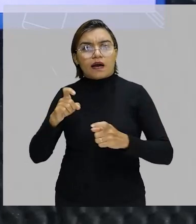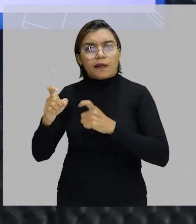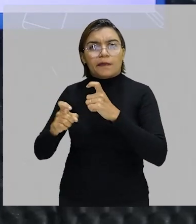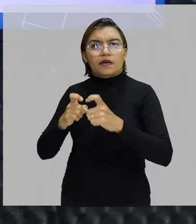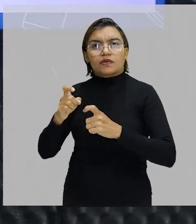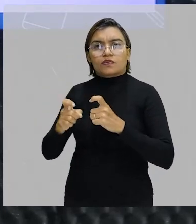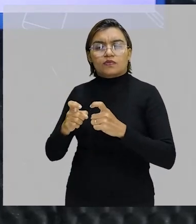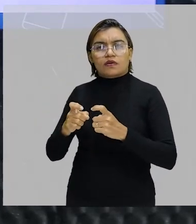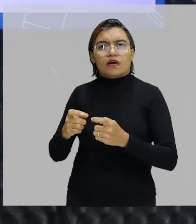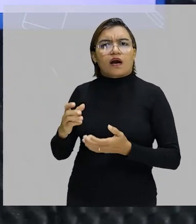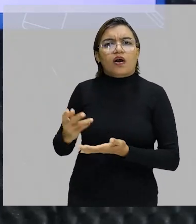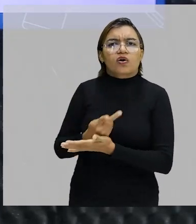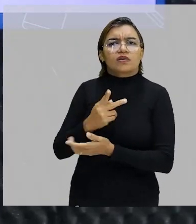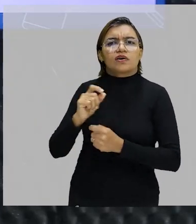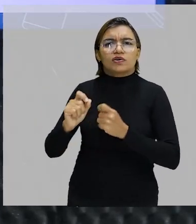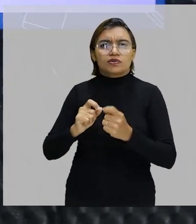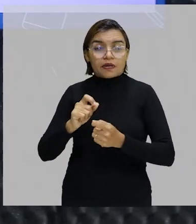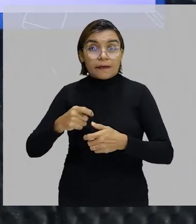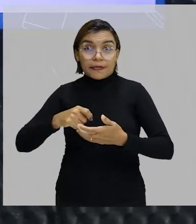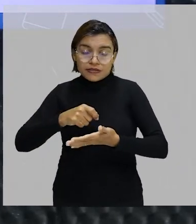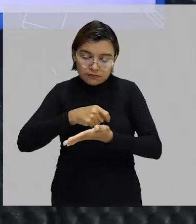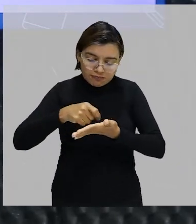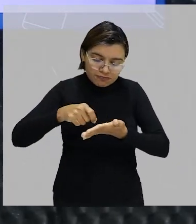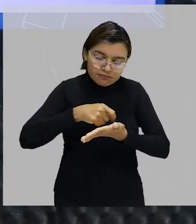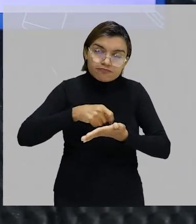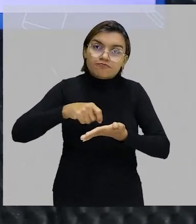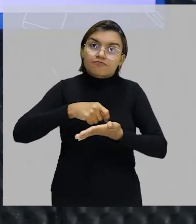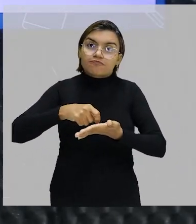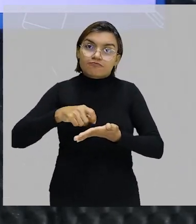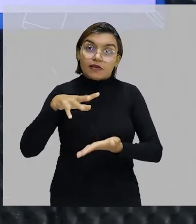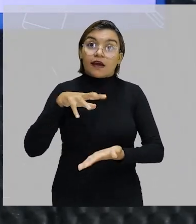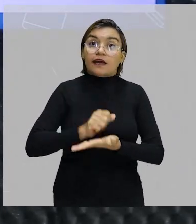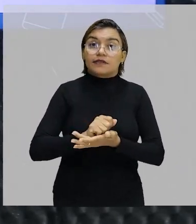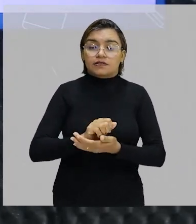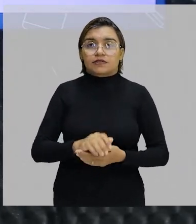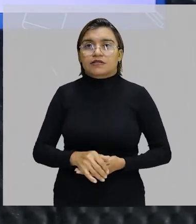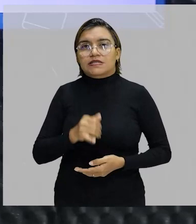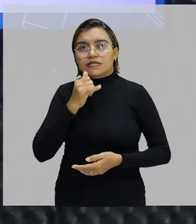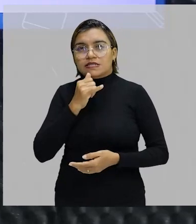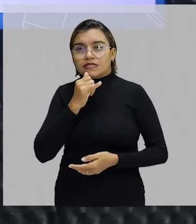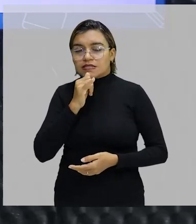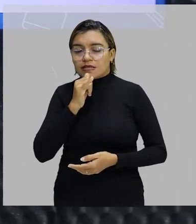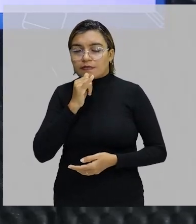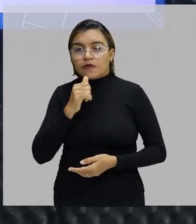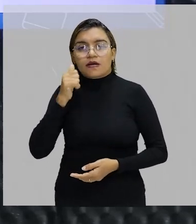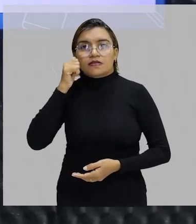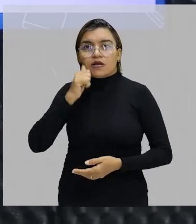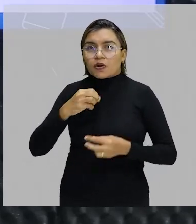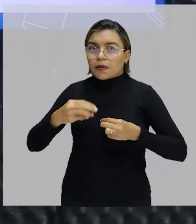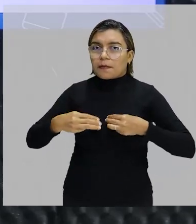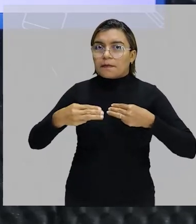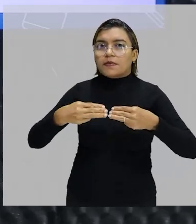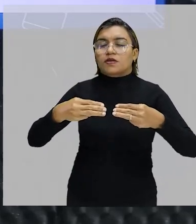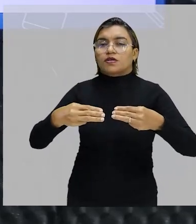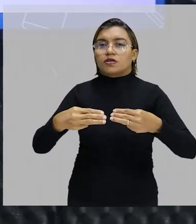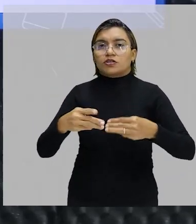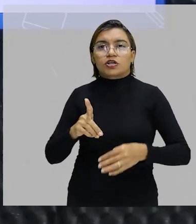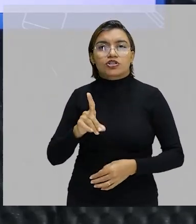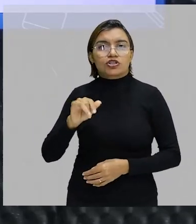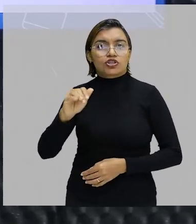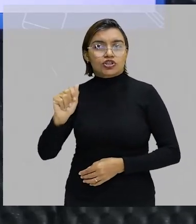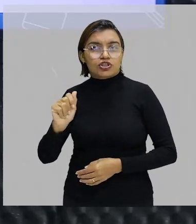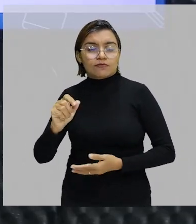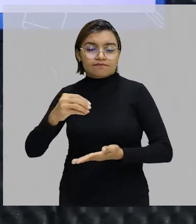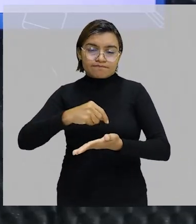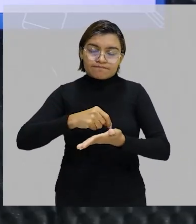Aí aqui vem registrado na ata, que tem assim, ó, a senhora ministra e tal, a data